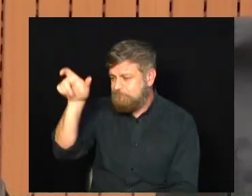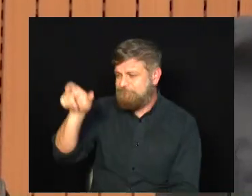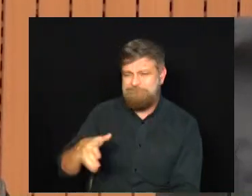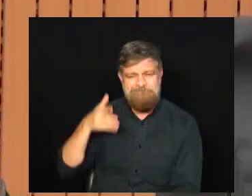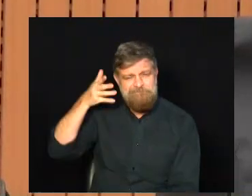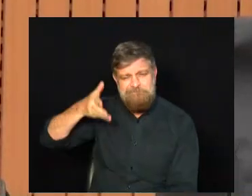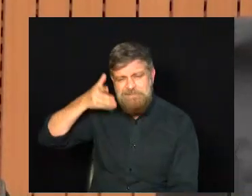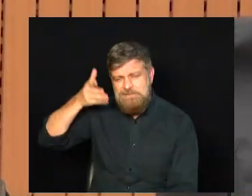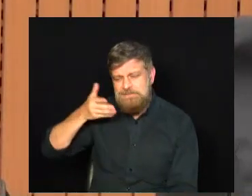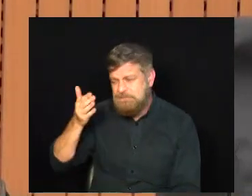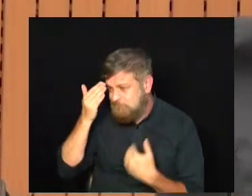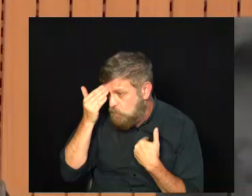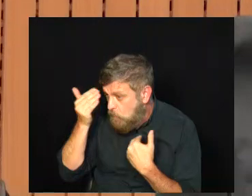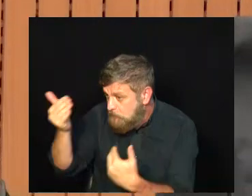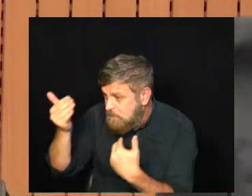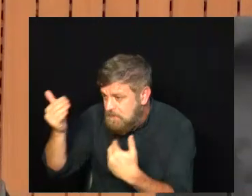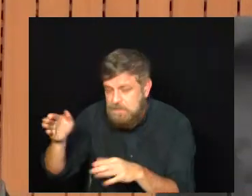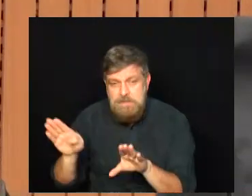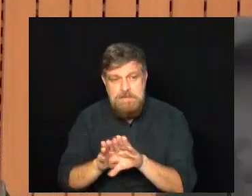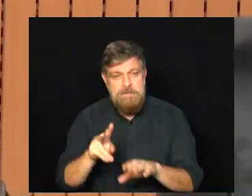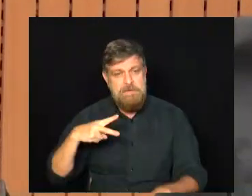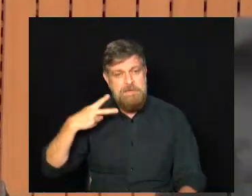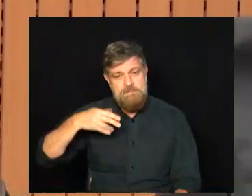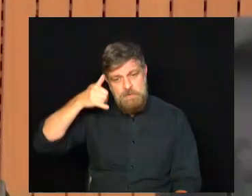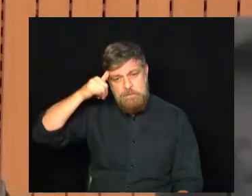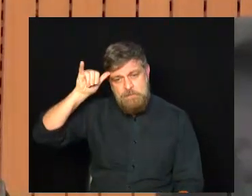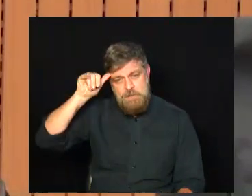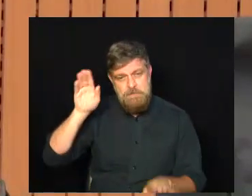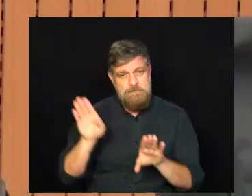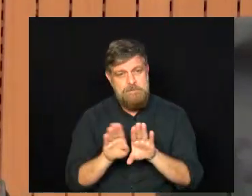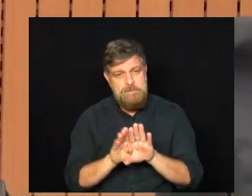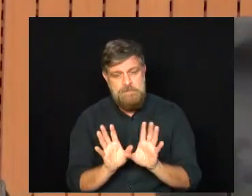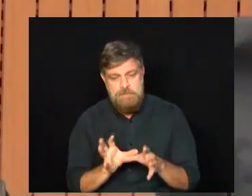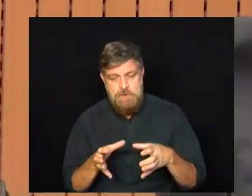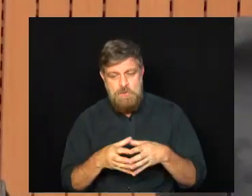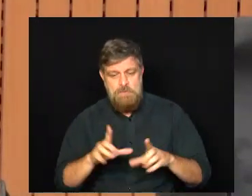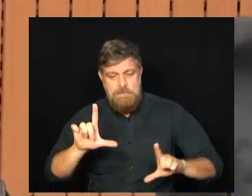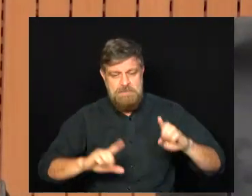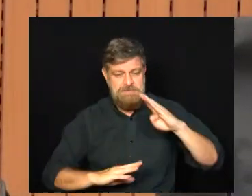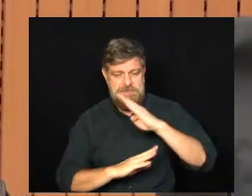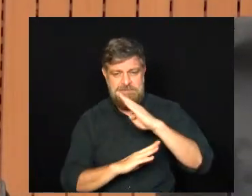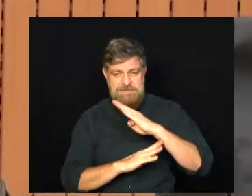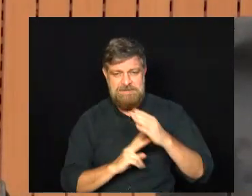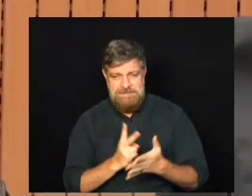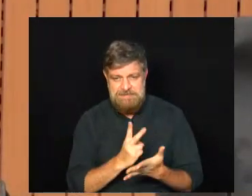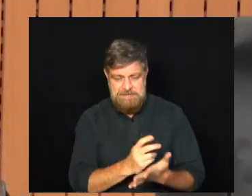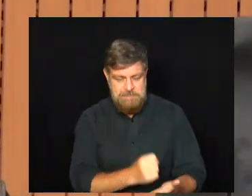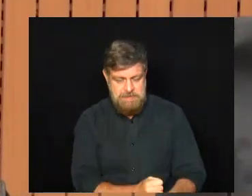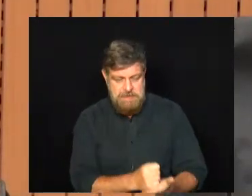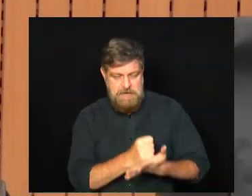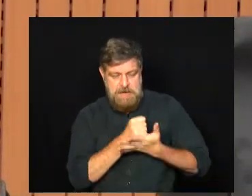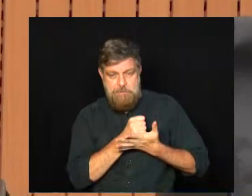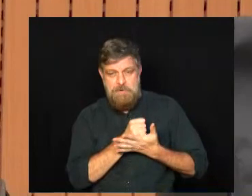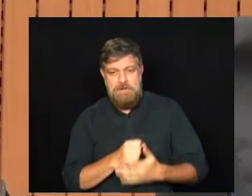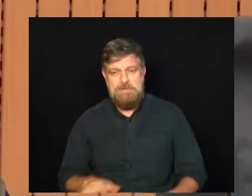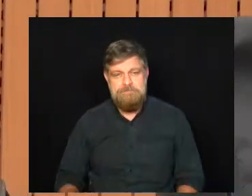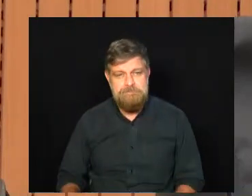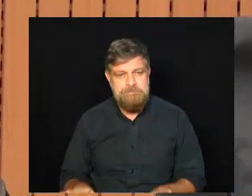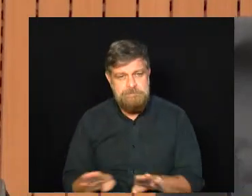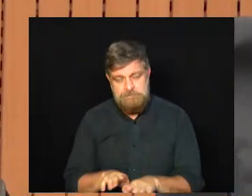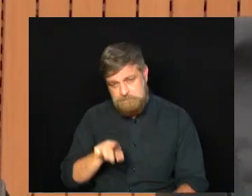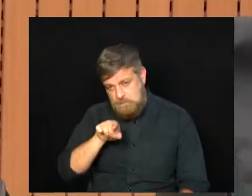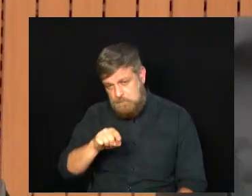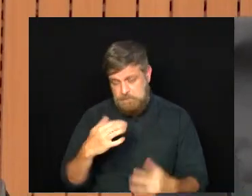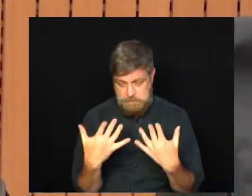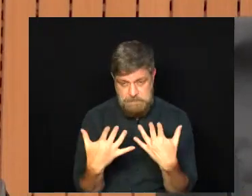mais uma vez, ao vereador Paulo Búfalo, ao pessoal da TV Câmara que sempre nos ajuda aqui, nos apoia, e a você,